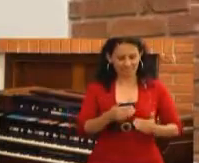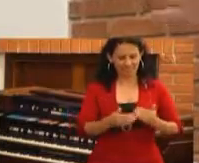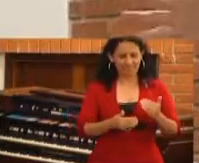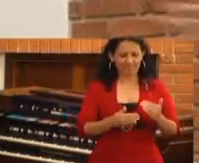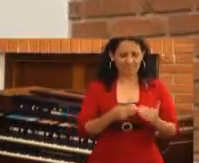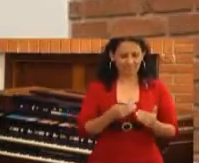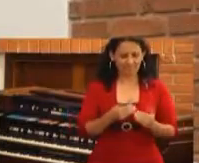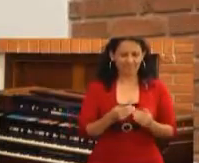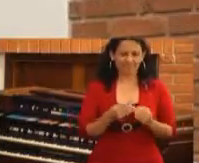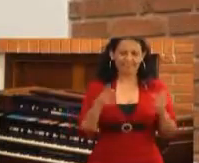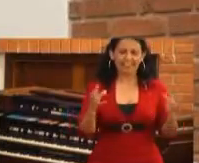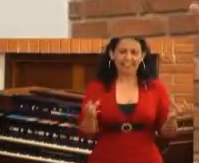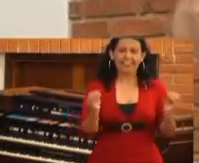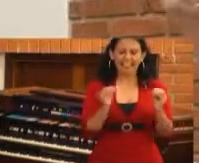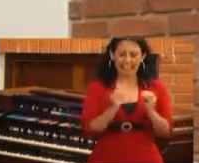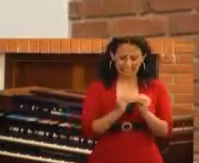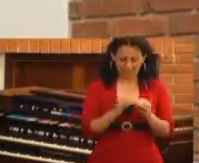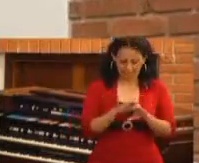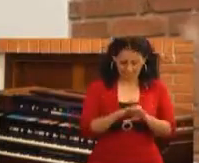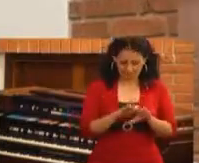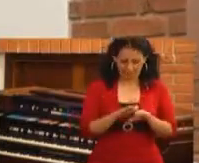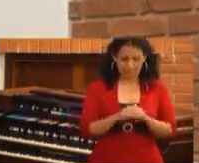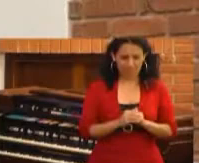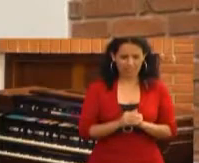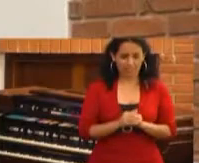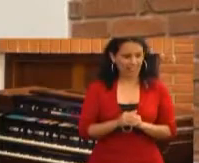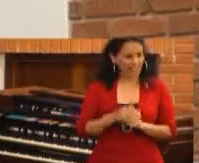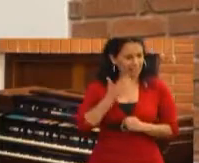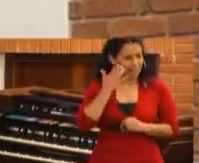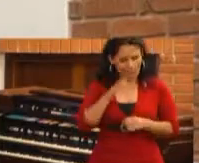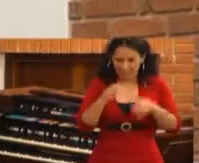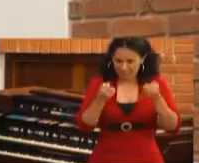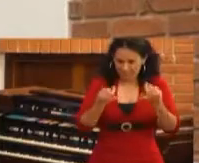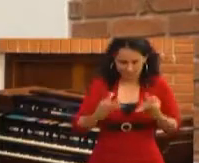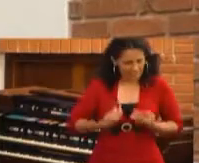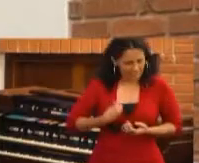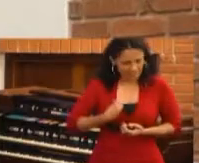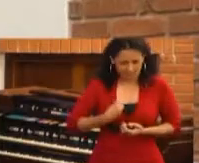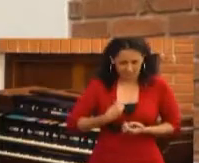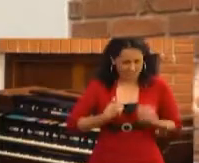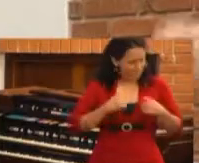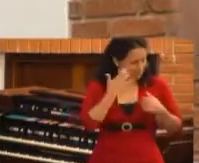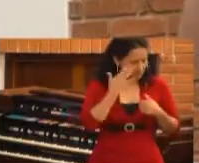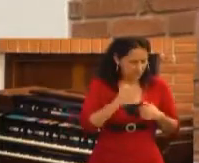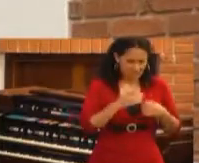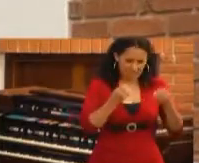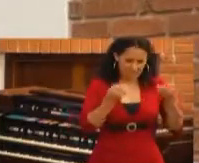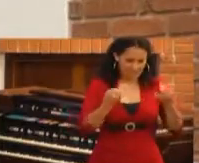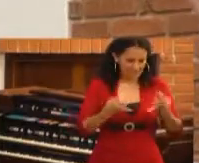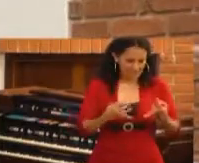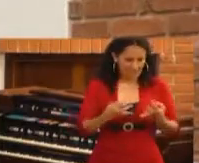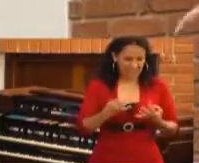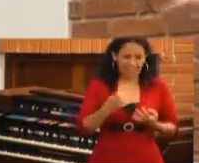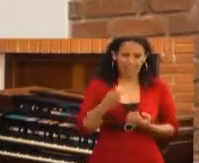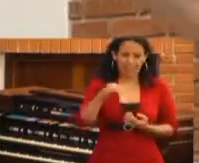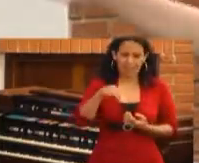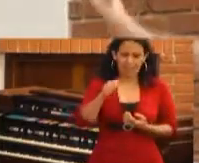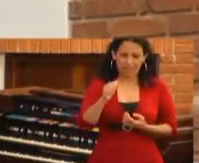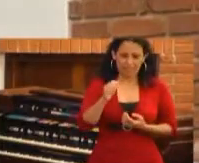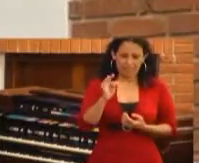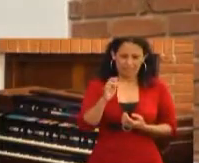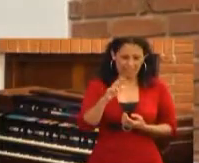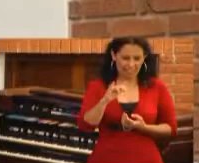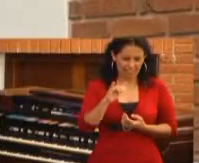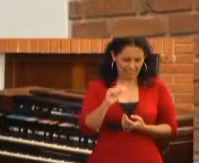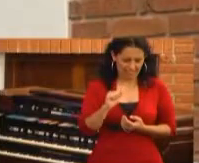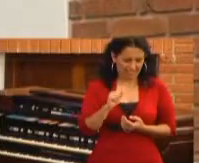à conclusão que nós não sabemos explicar a vida, não sabemos explicar matéria, não sabemos explicar energia, não sabemos explicar uma porção de